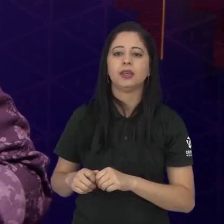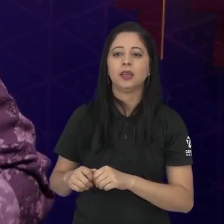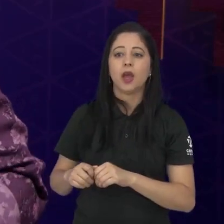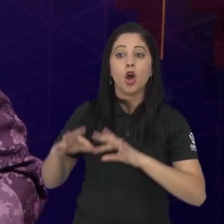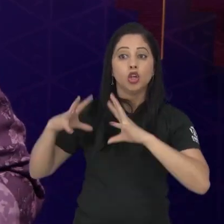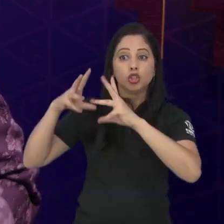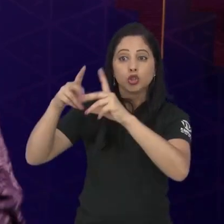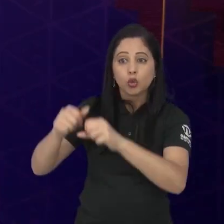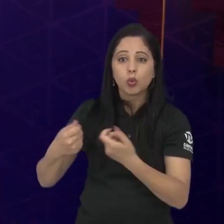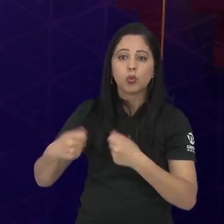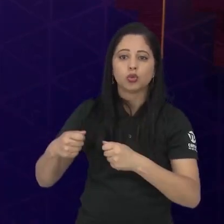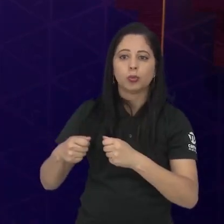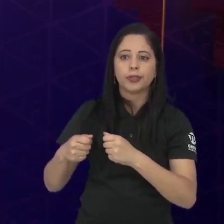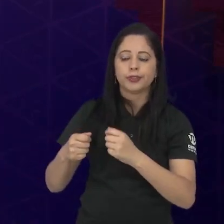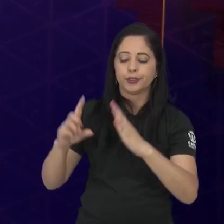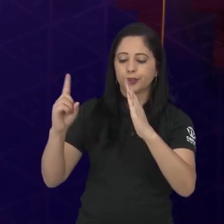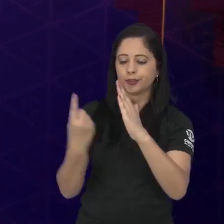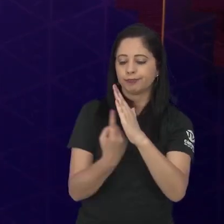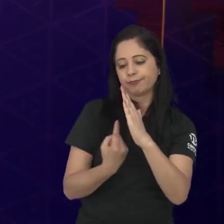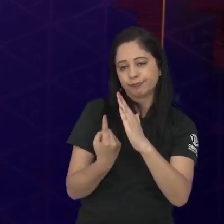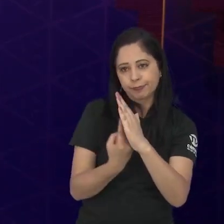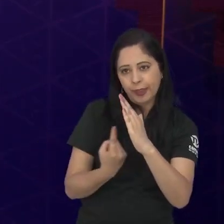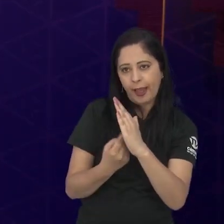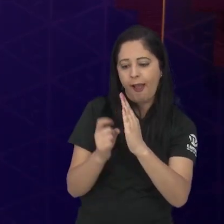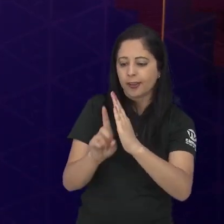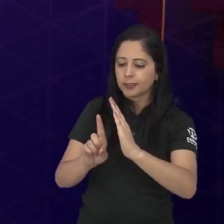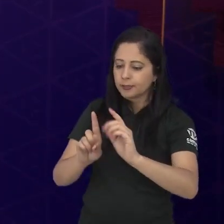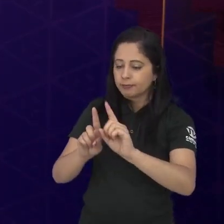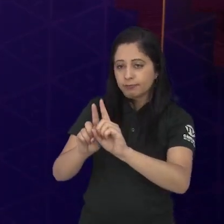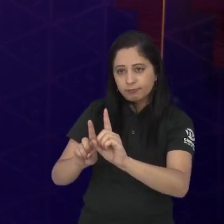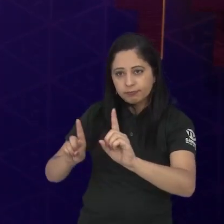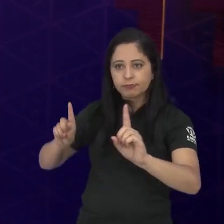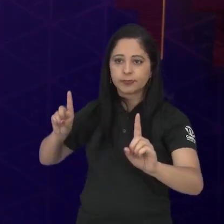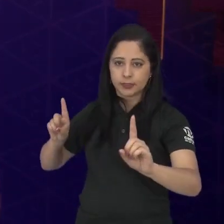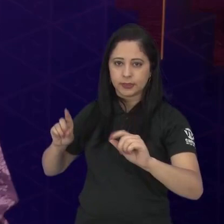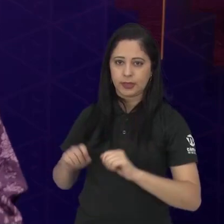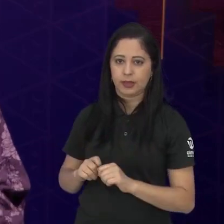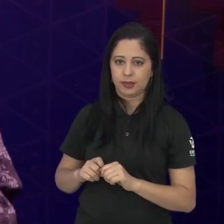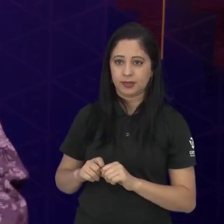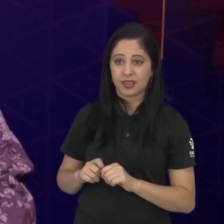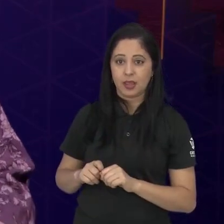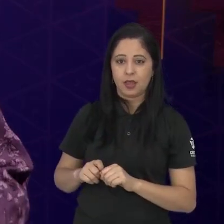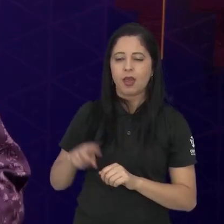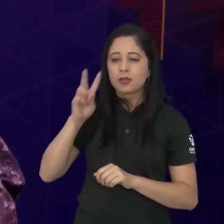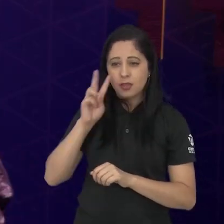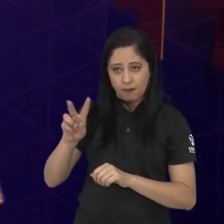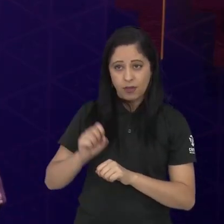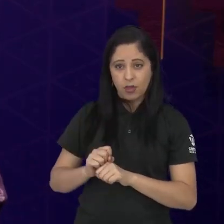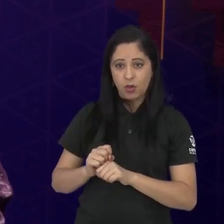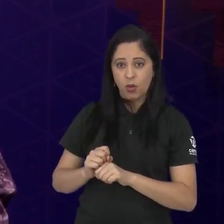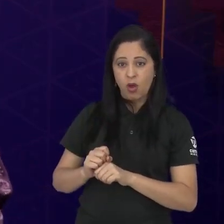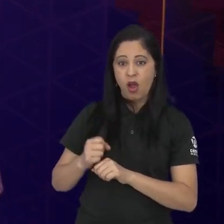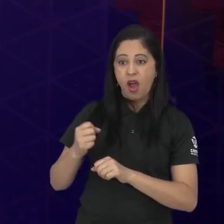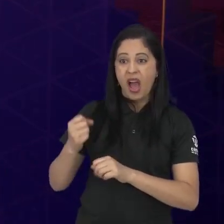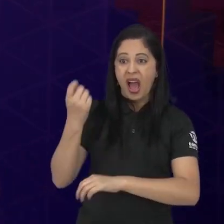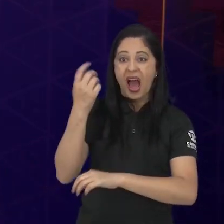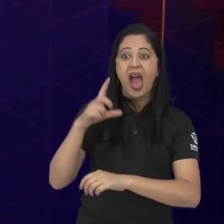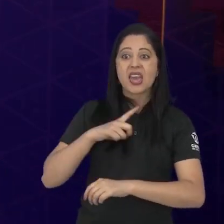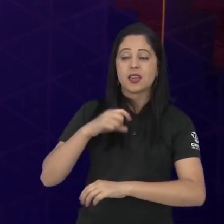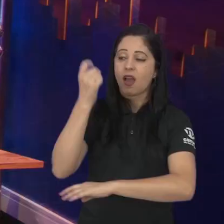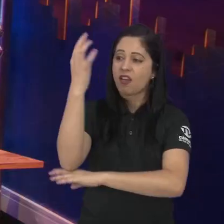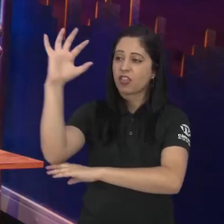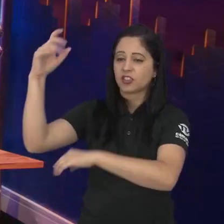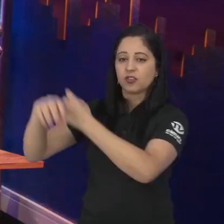fazer isolamento, e aí em algumas cidades os animais das florestas próximas, eles começaram